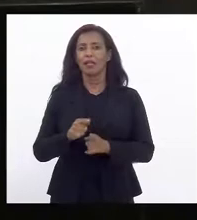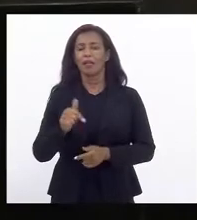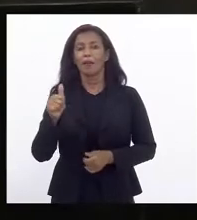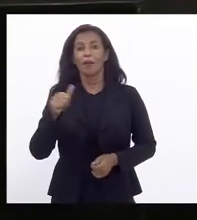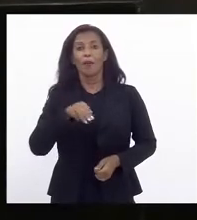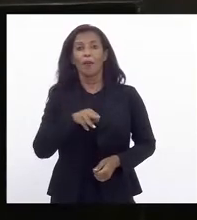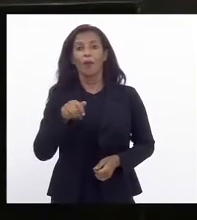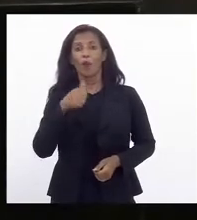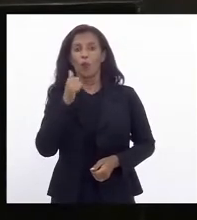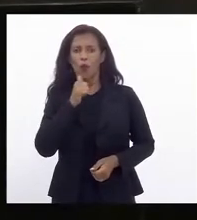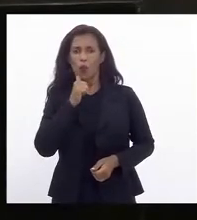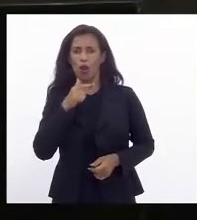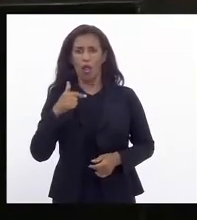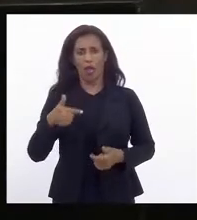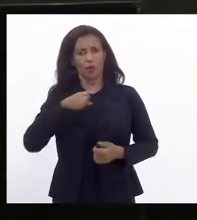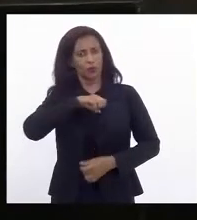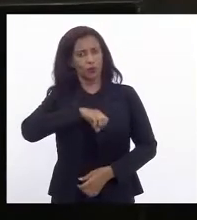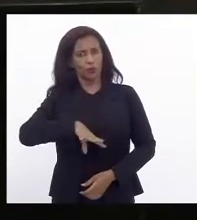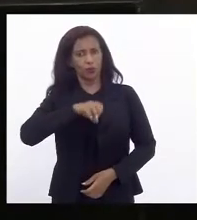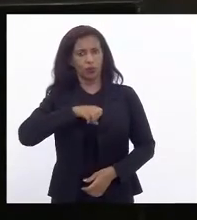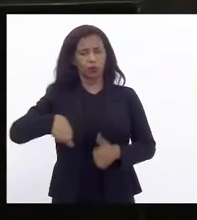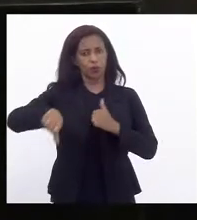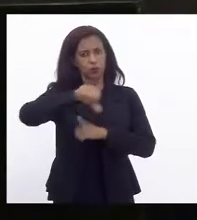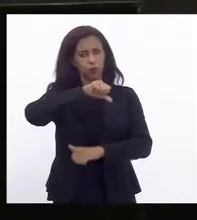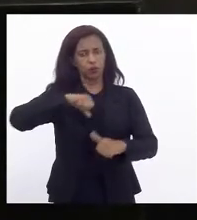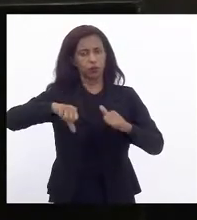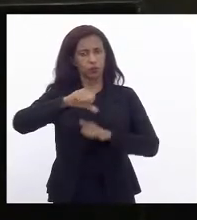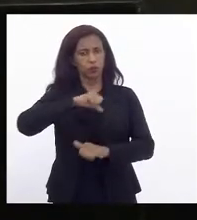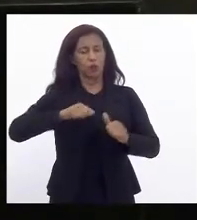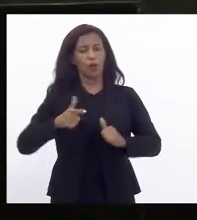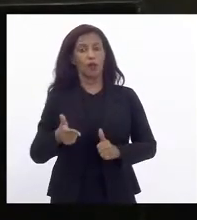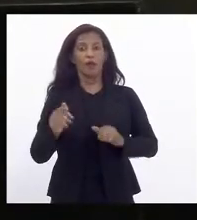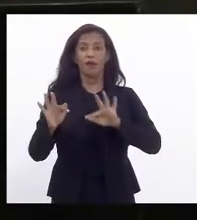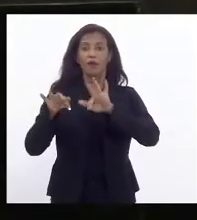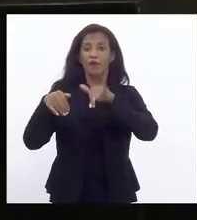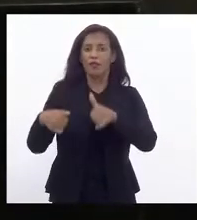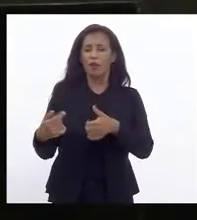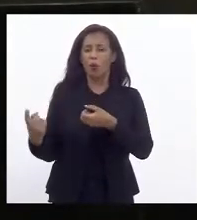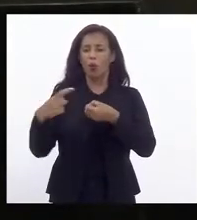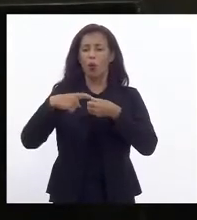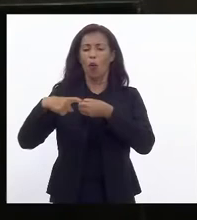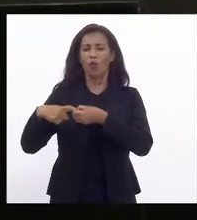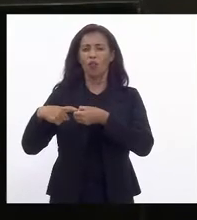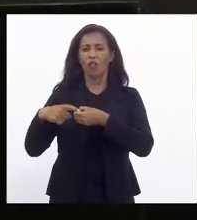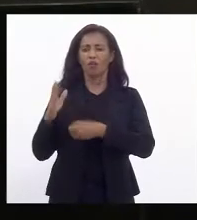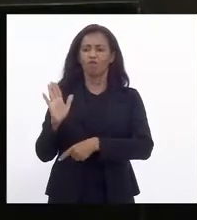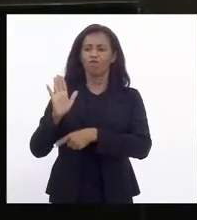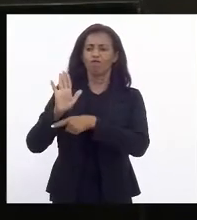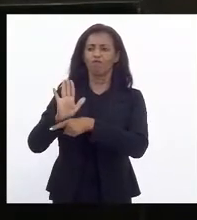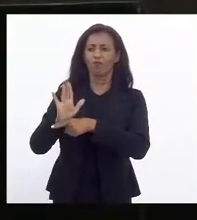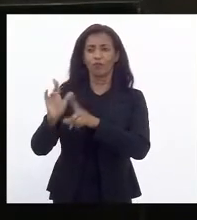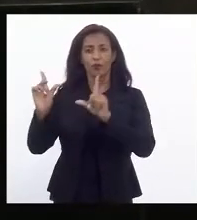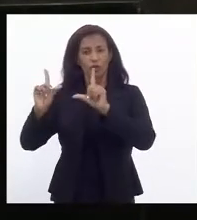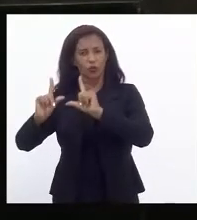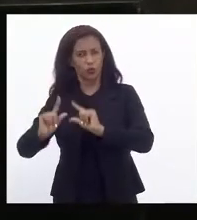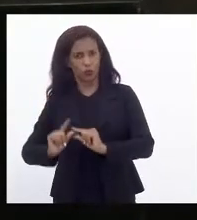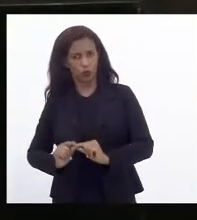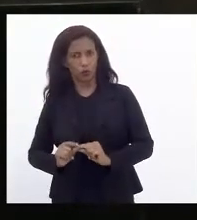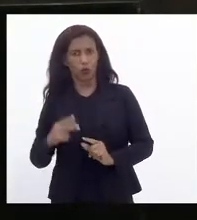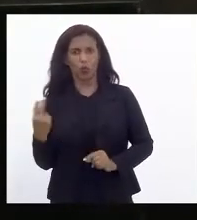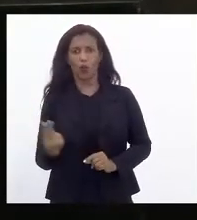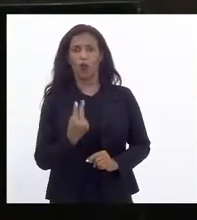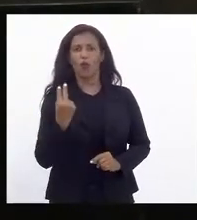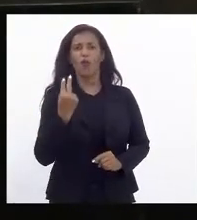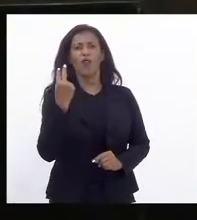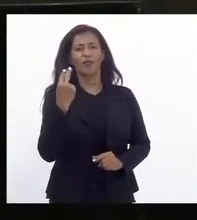conta do seu ciclo menstrual, finalmente esse convênio internaliza a possibilidade de reduzir o valor